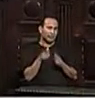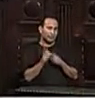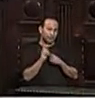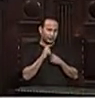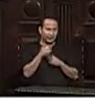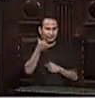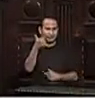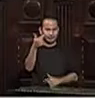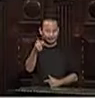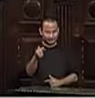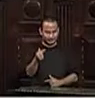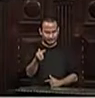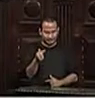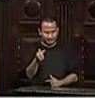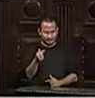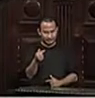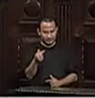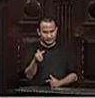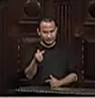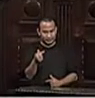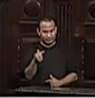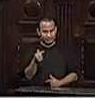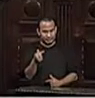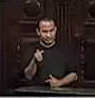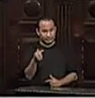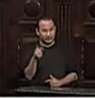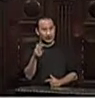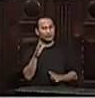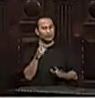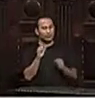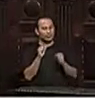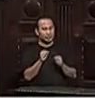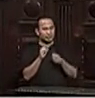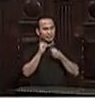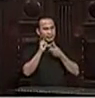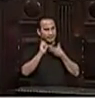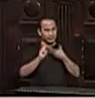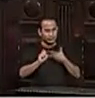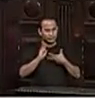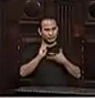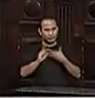17, pelo menos do Poder Executivo.